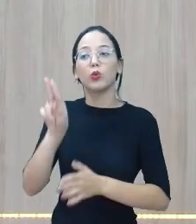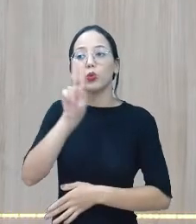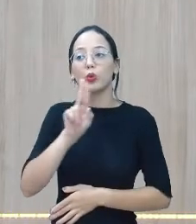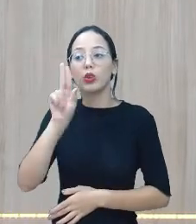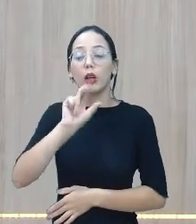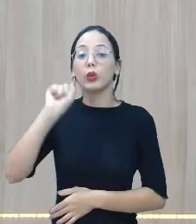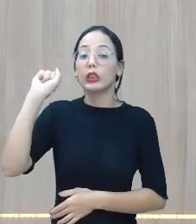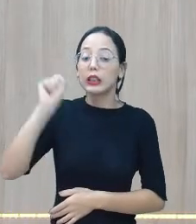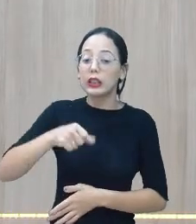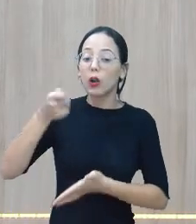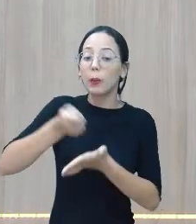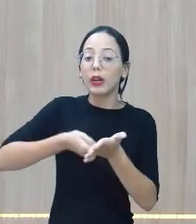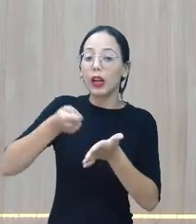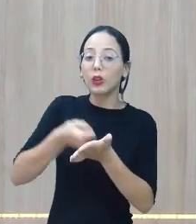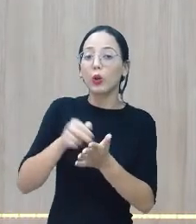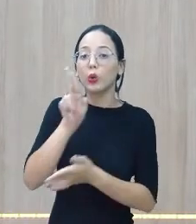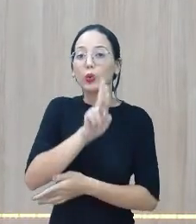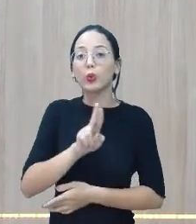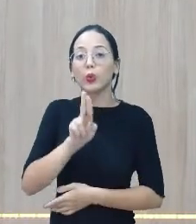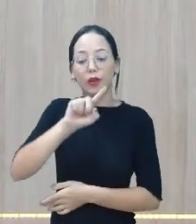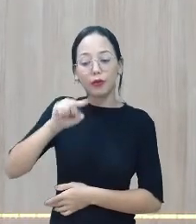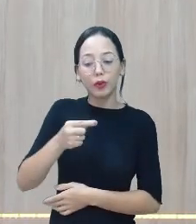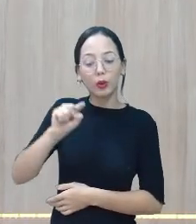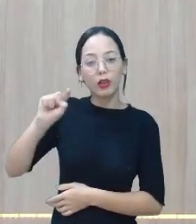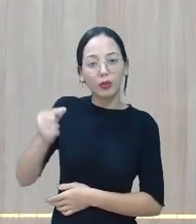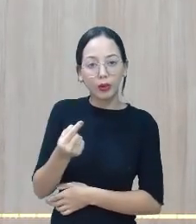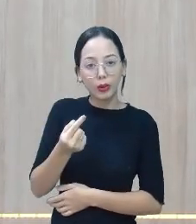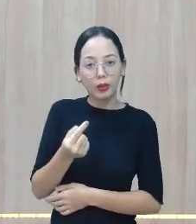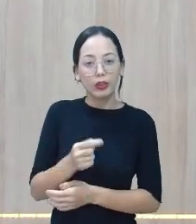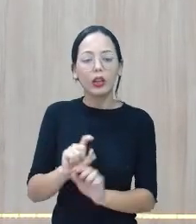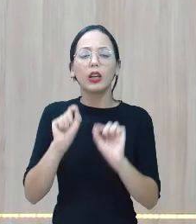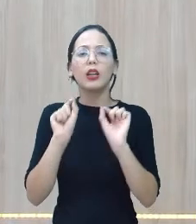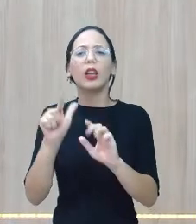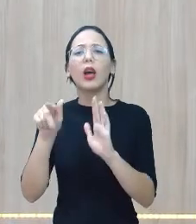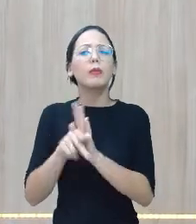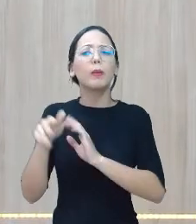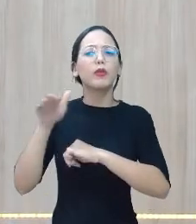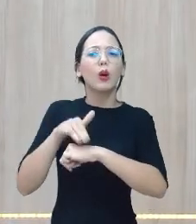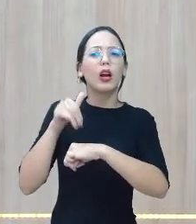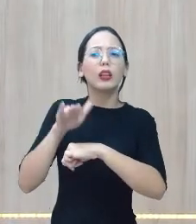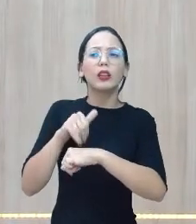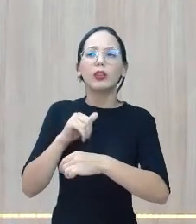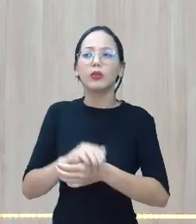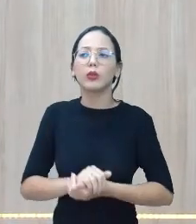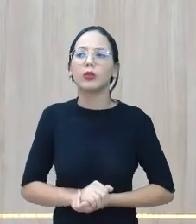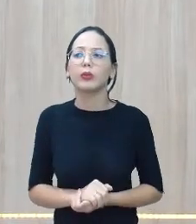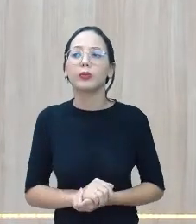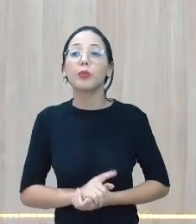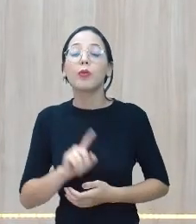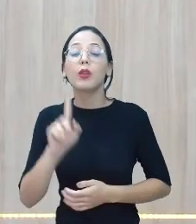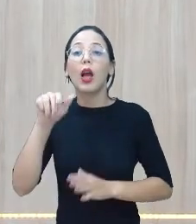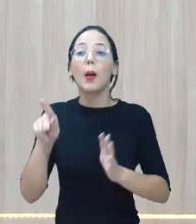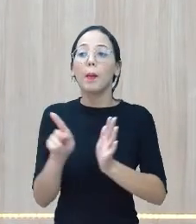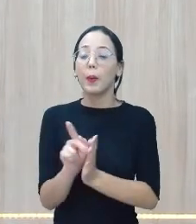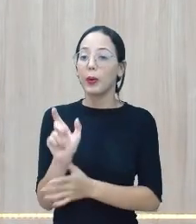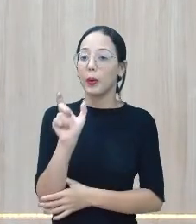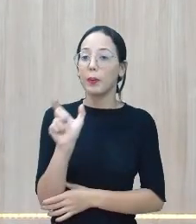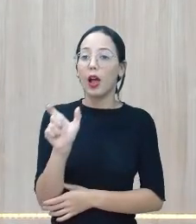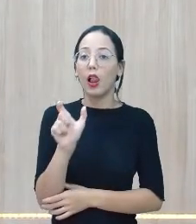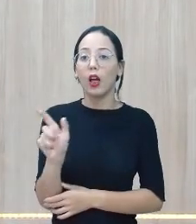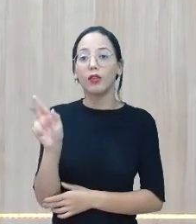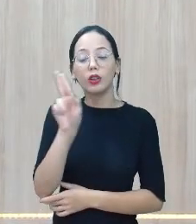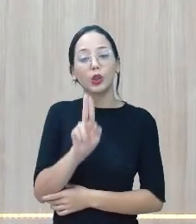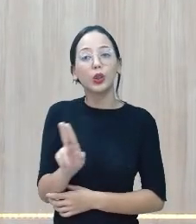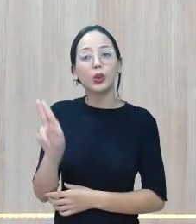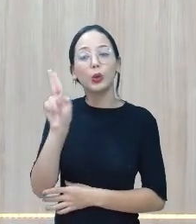é obrigatório o uso da vírgula, não é? E quem é o vocativo? O vocativo é aquela palavra que se